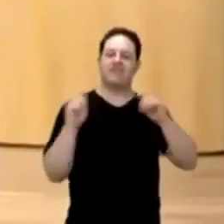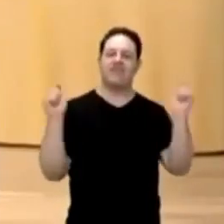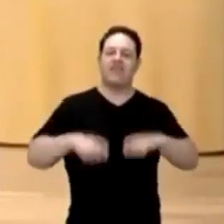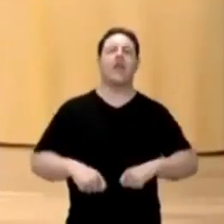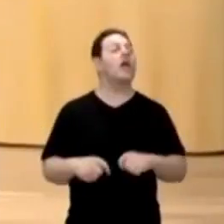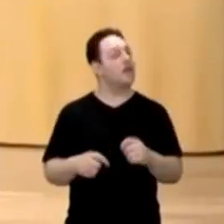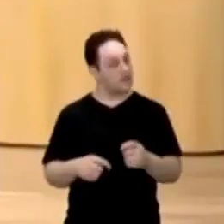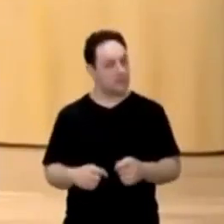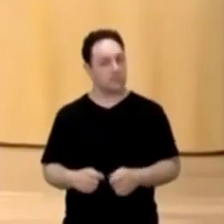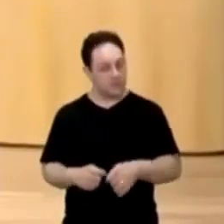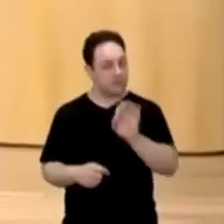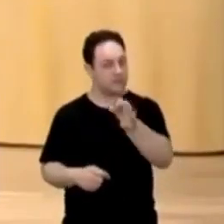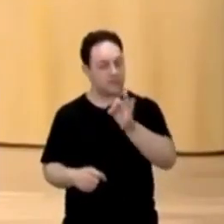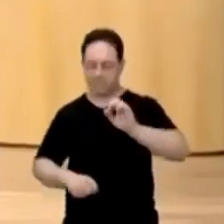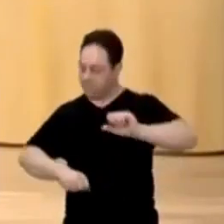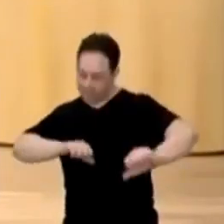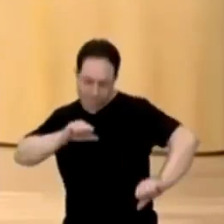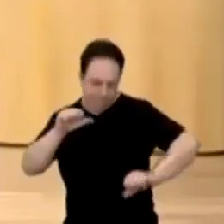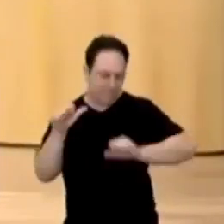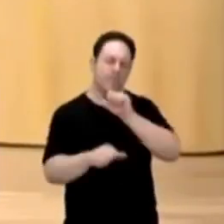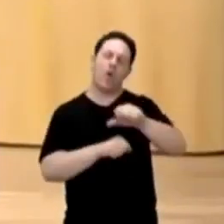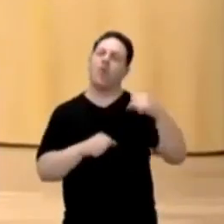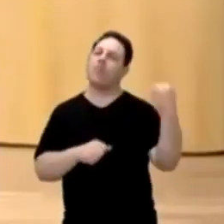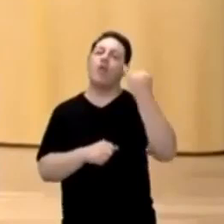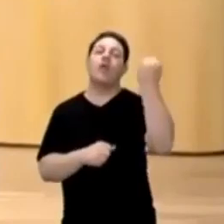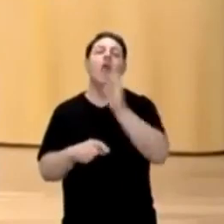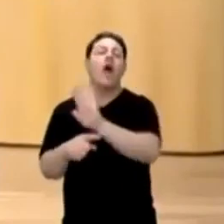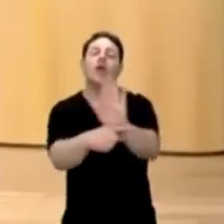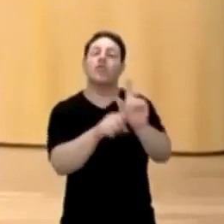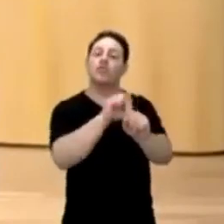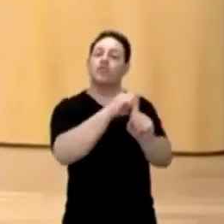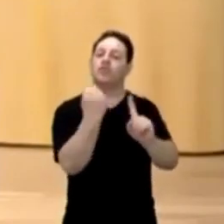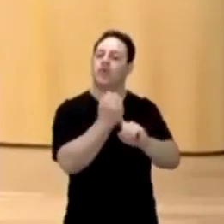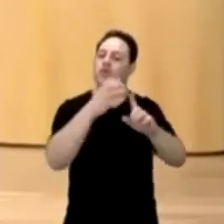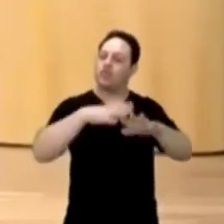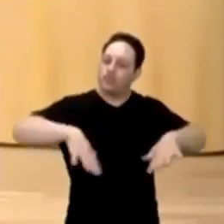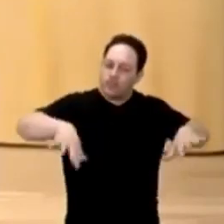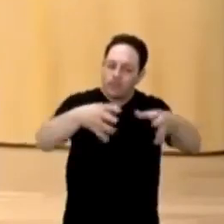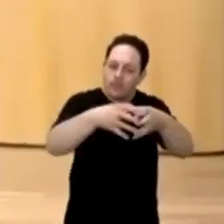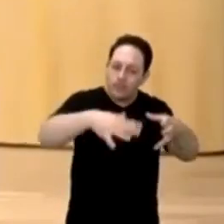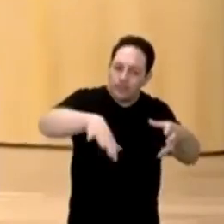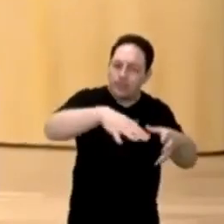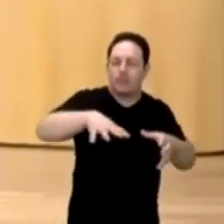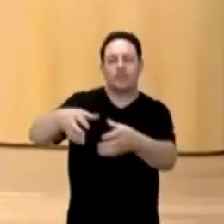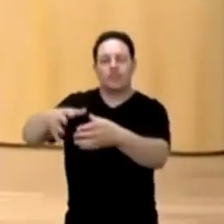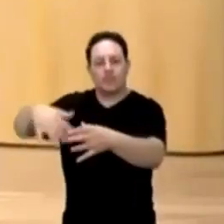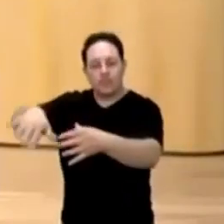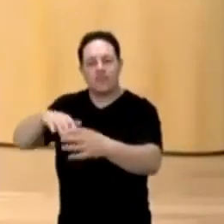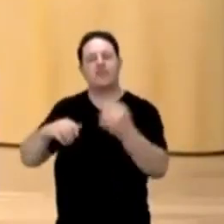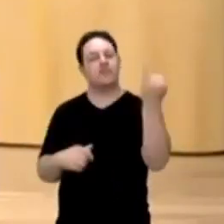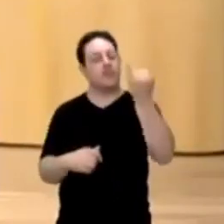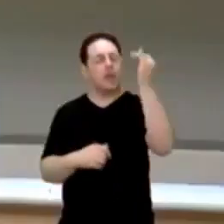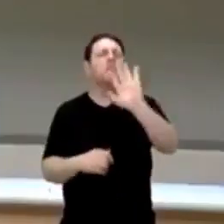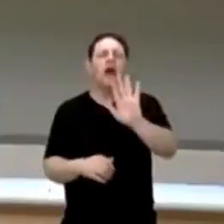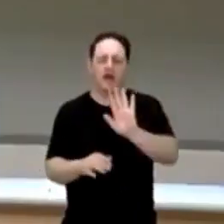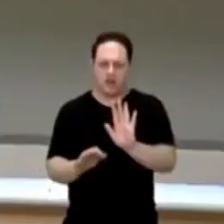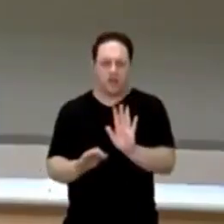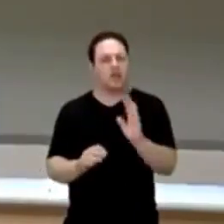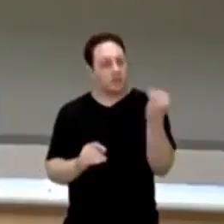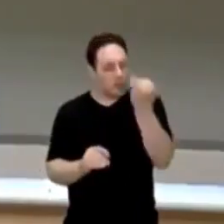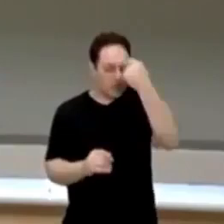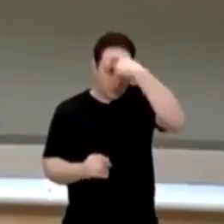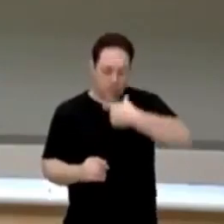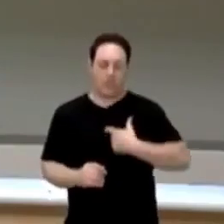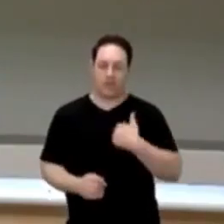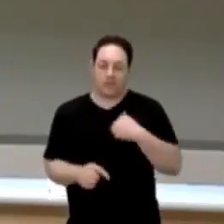causando transformações profundas na sociedade, no microcosmos dele lá. E, mas não só isso, né? Neles